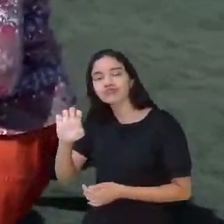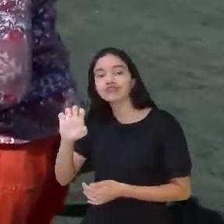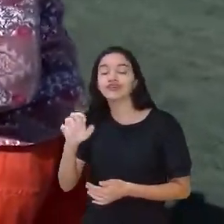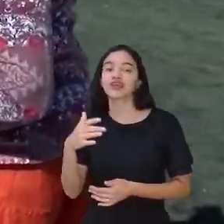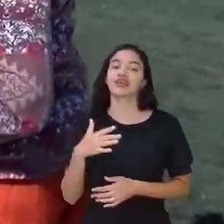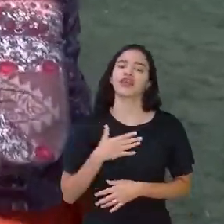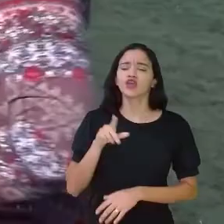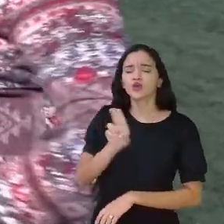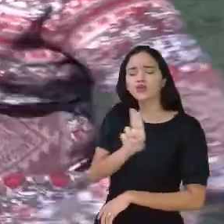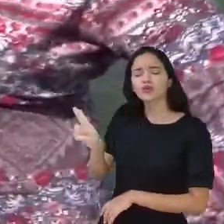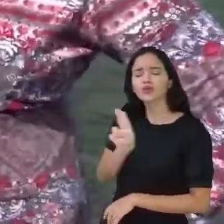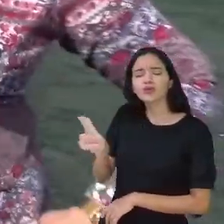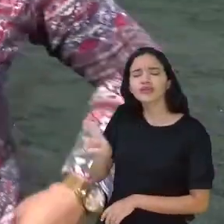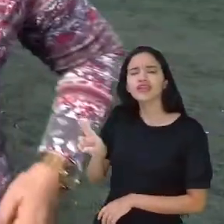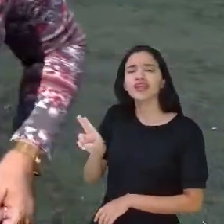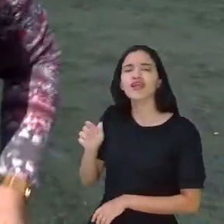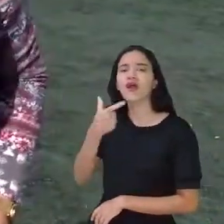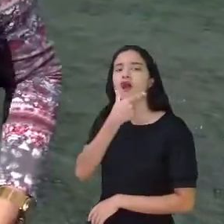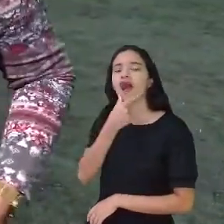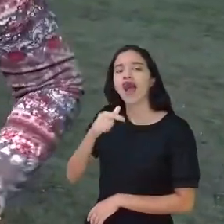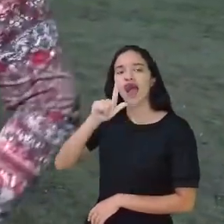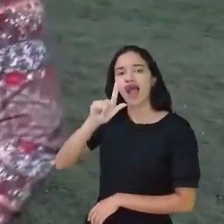da Silva